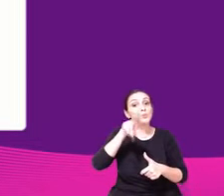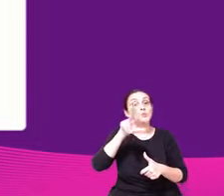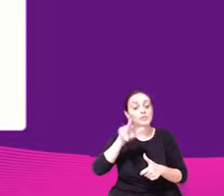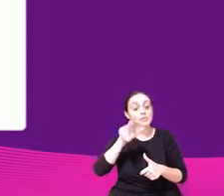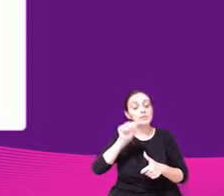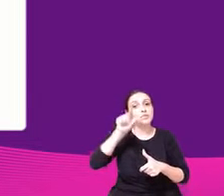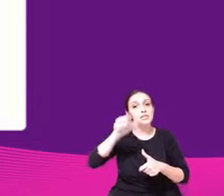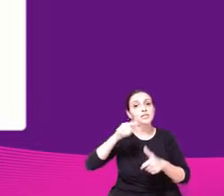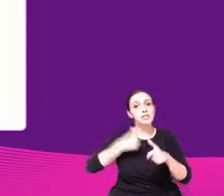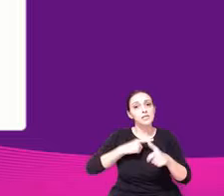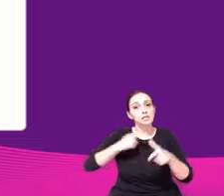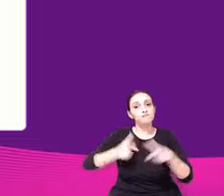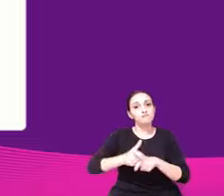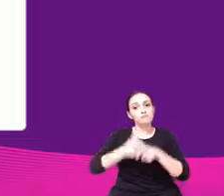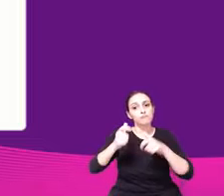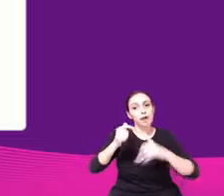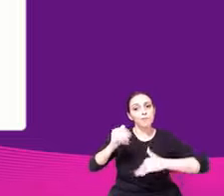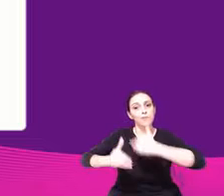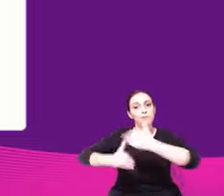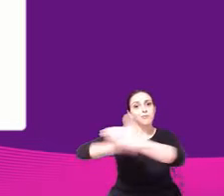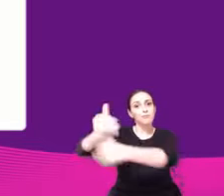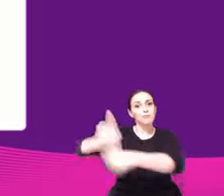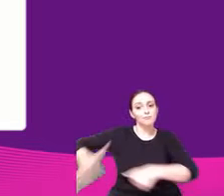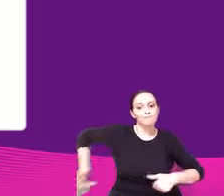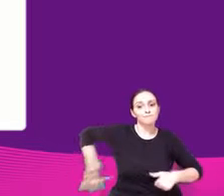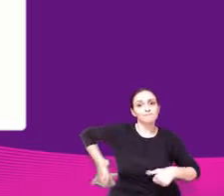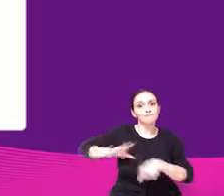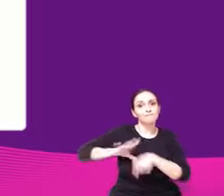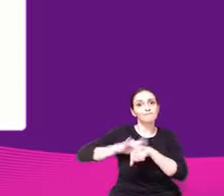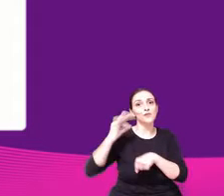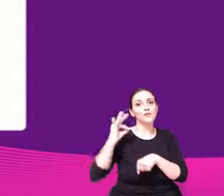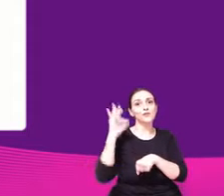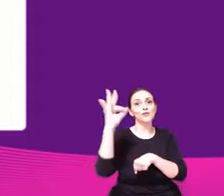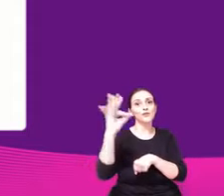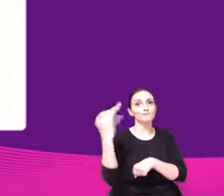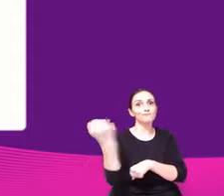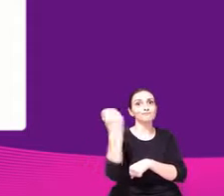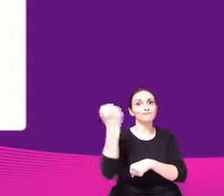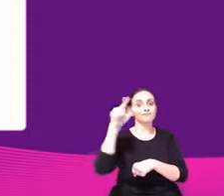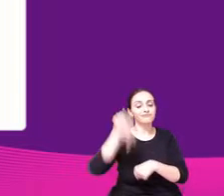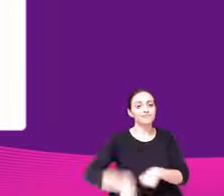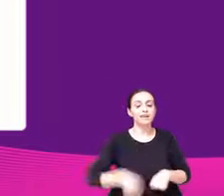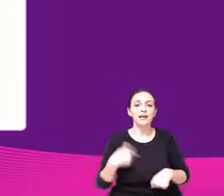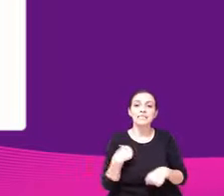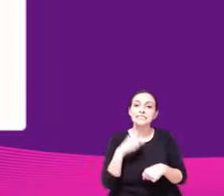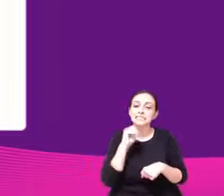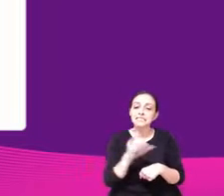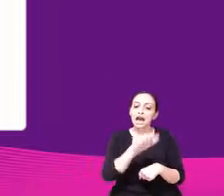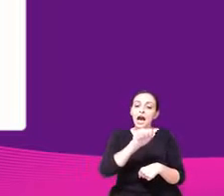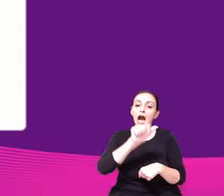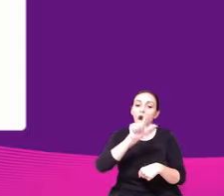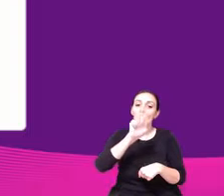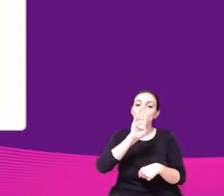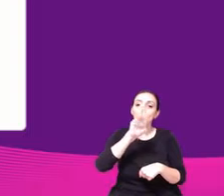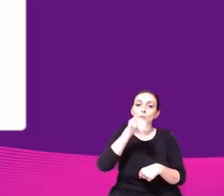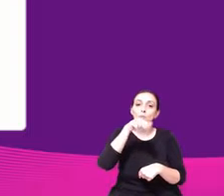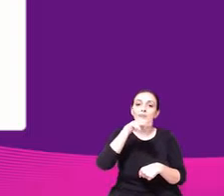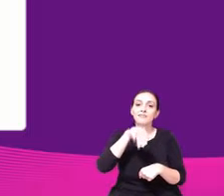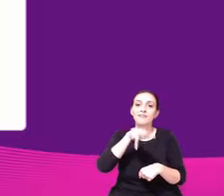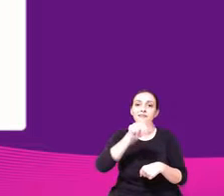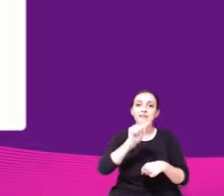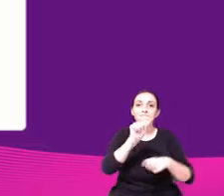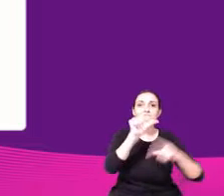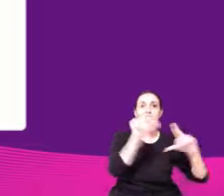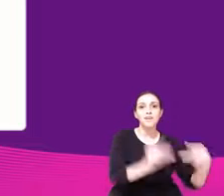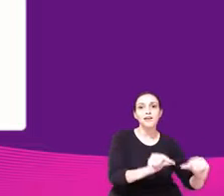de progressão da doença renal crônica no futuro. Então, permite dizer, né, que aqui, quando a albumina é baixa e a filtração glomerular é alta, o risco